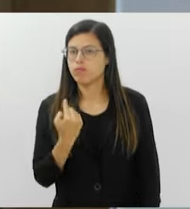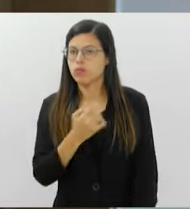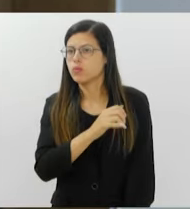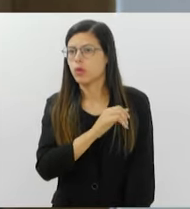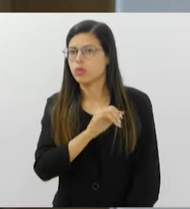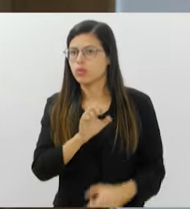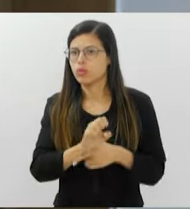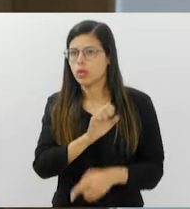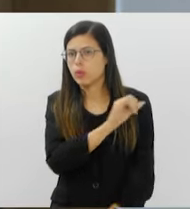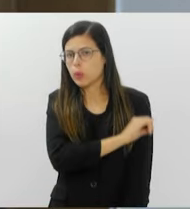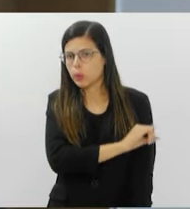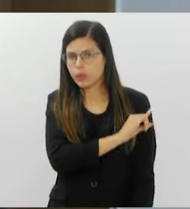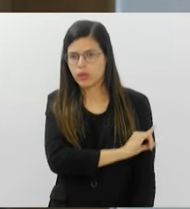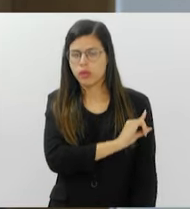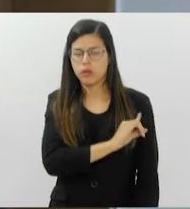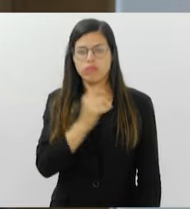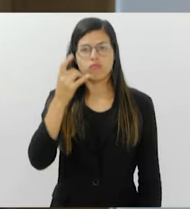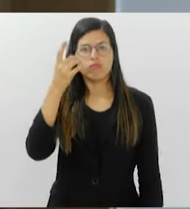deputado vai ter que